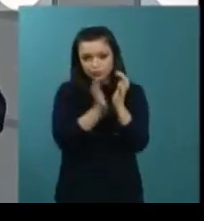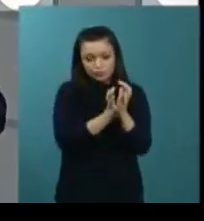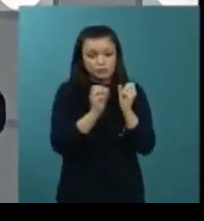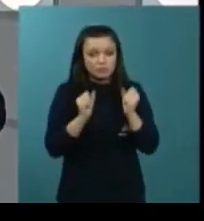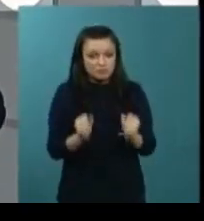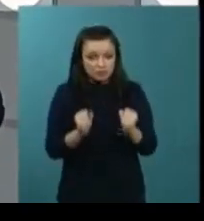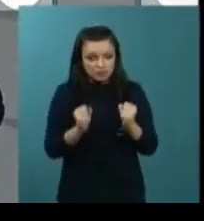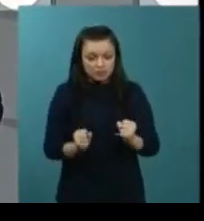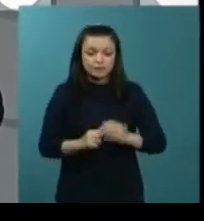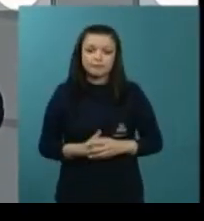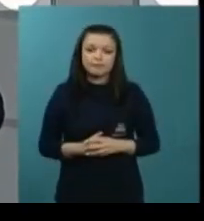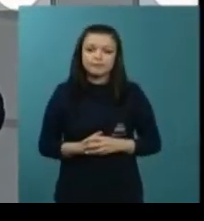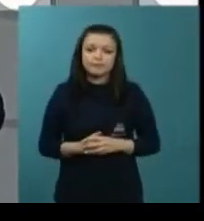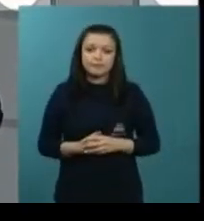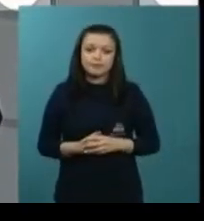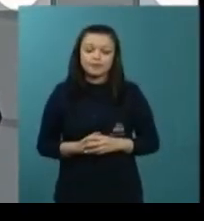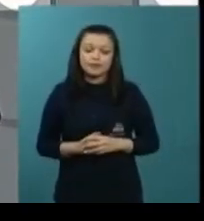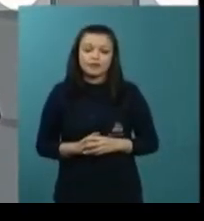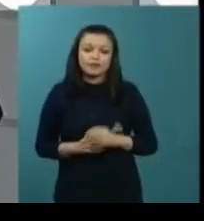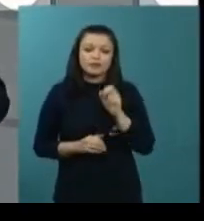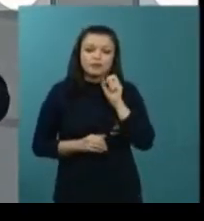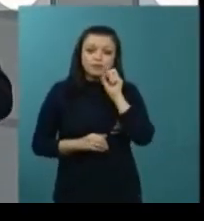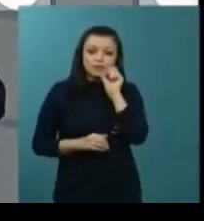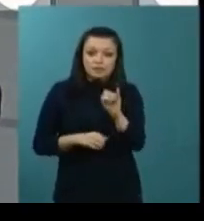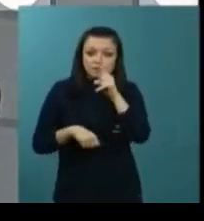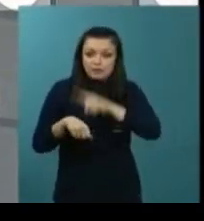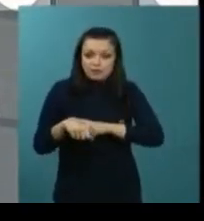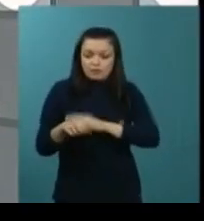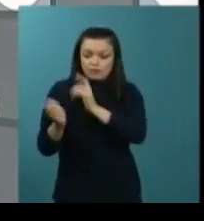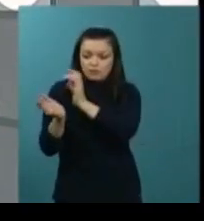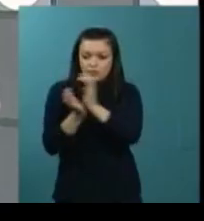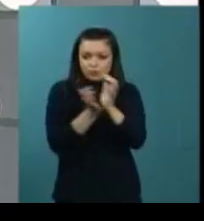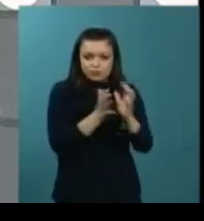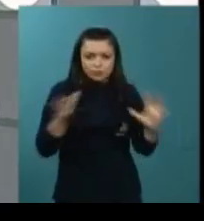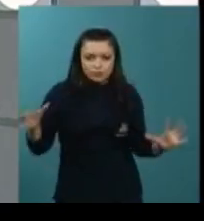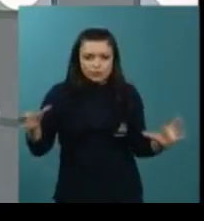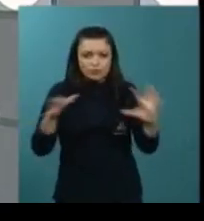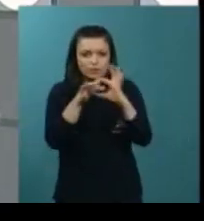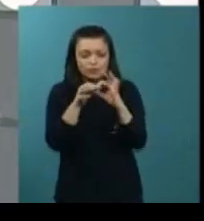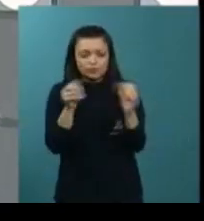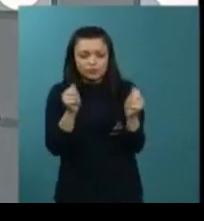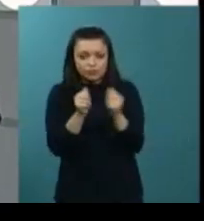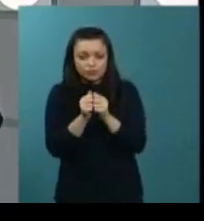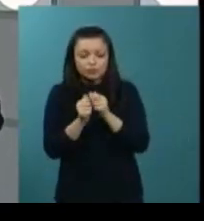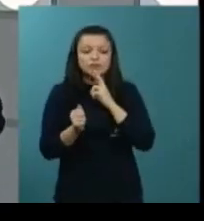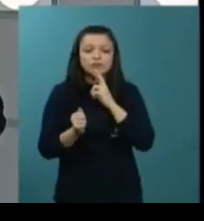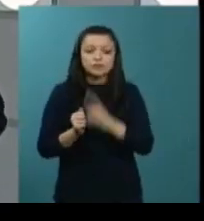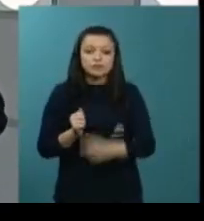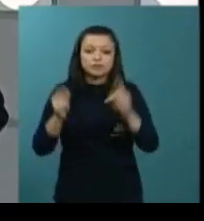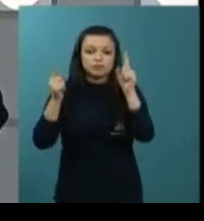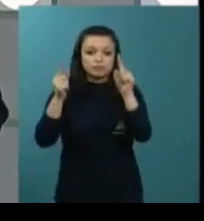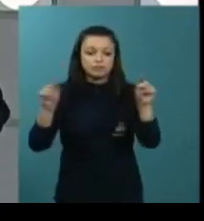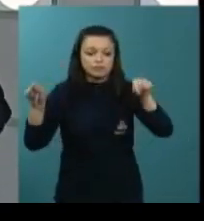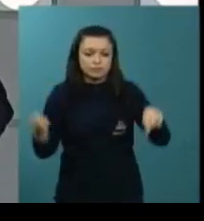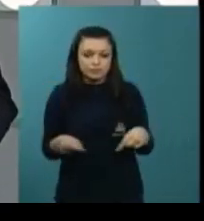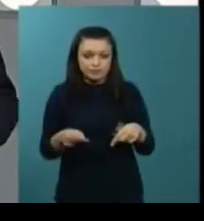esses conjuntos. E ao unirmos 2 ou mais conjuntos, o resultado é um conjunto,